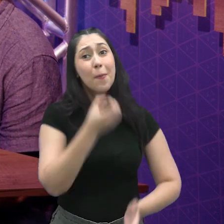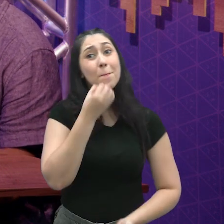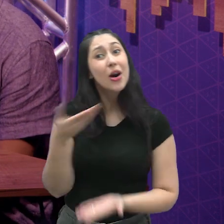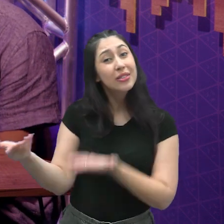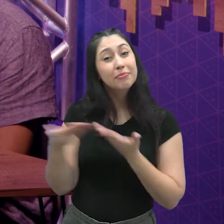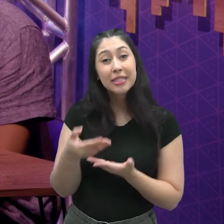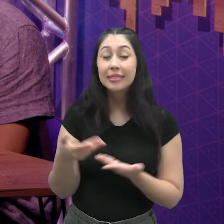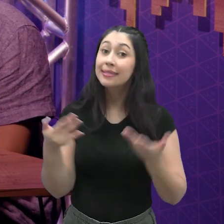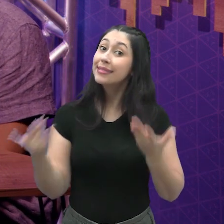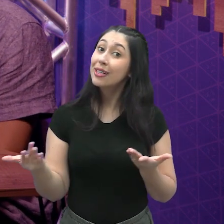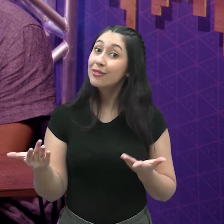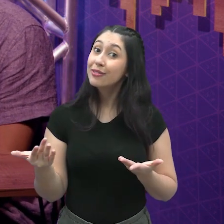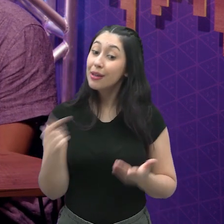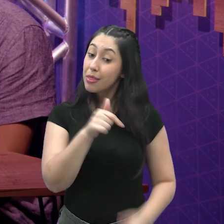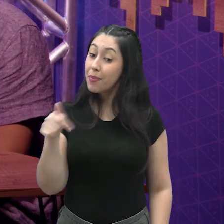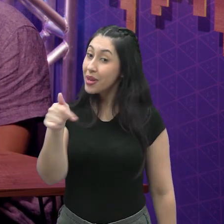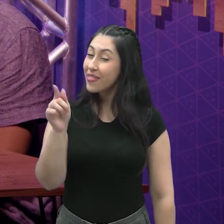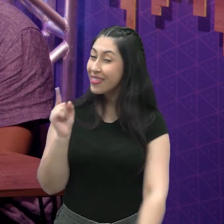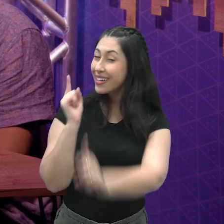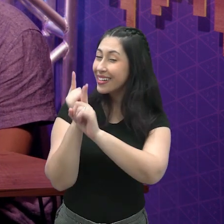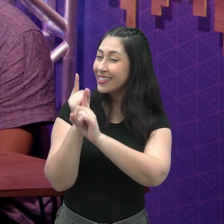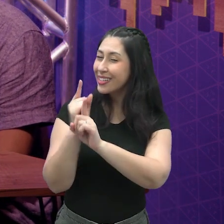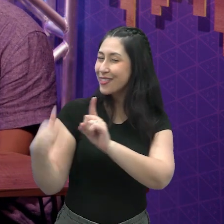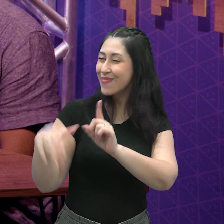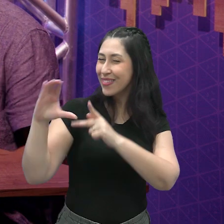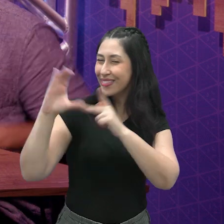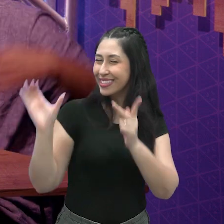te ter aqui. Galera, nos vemos na semana que